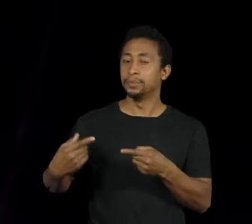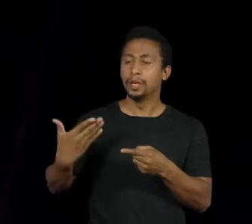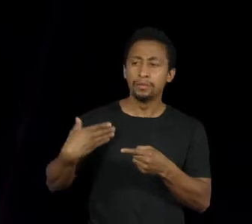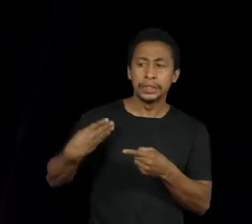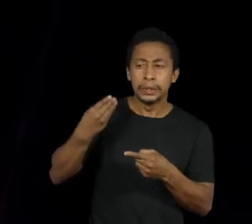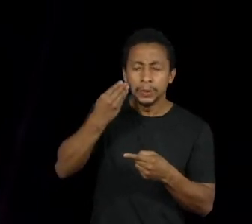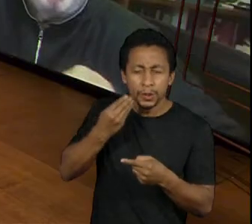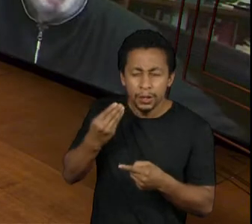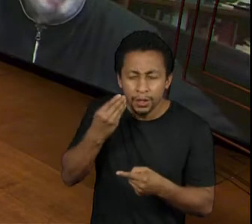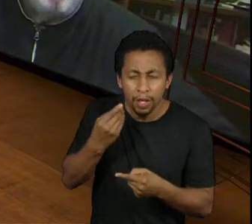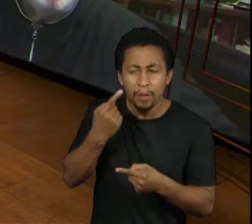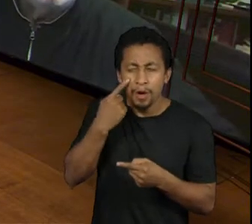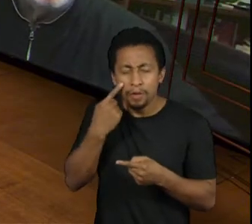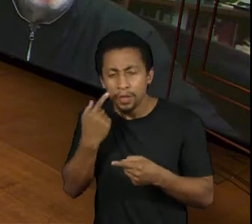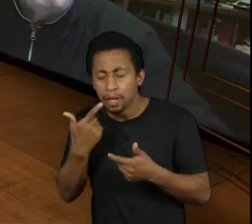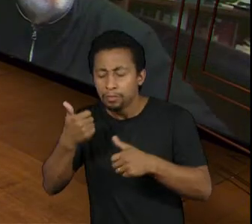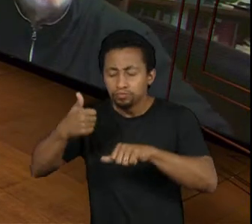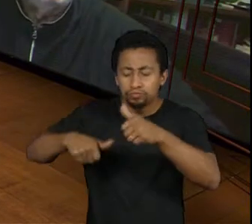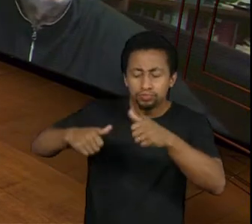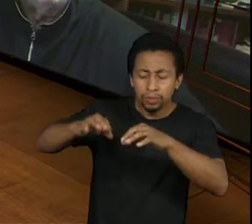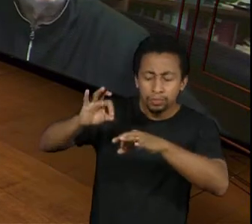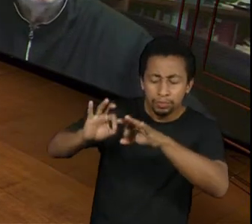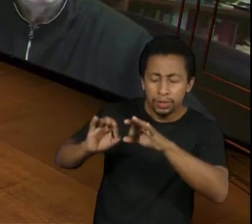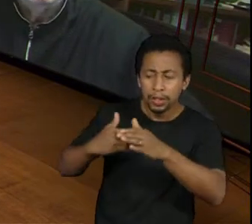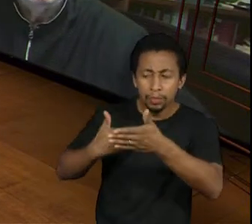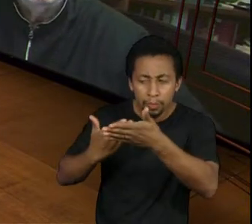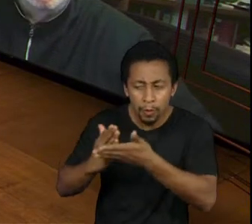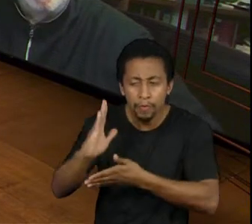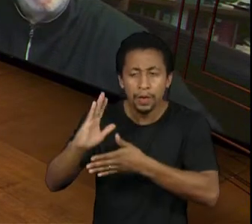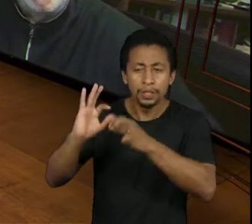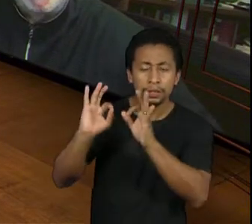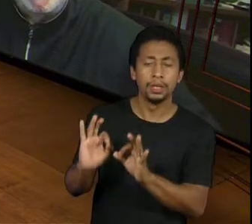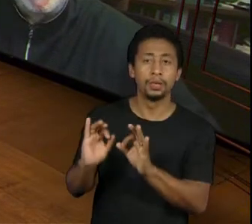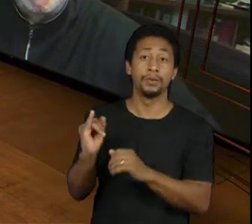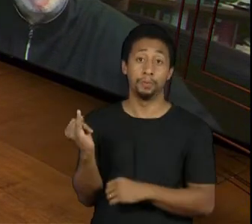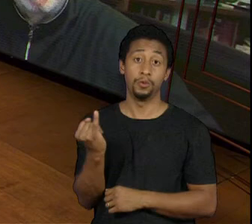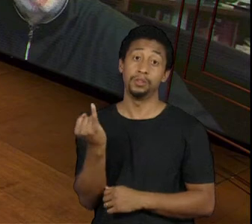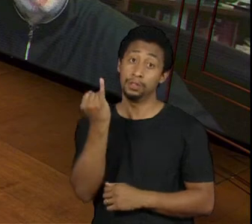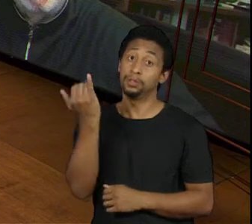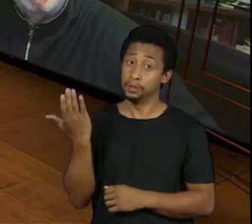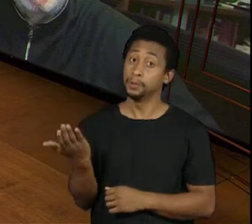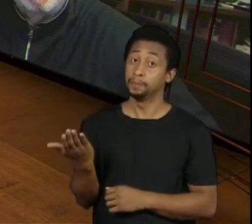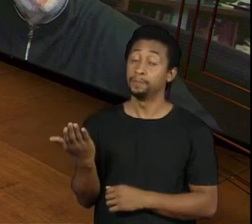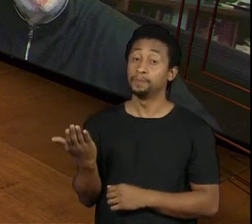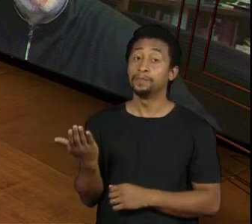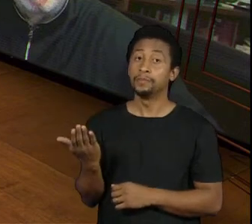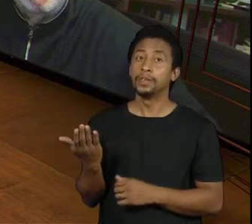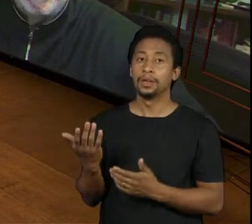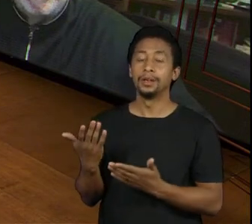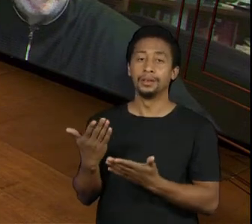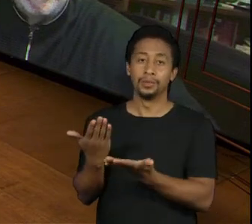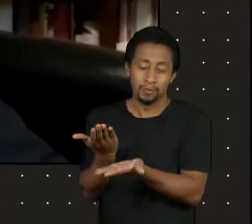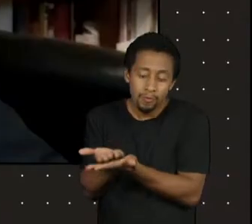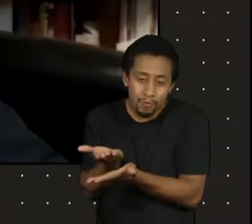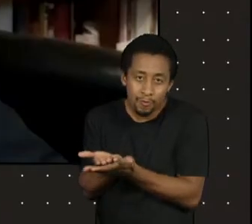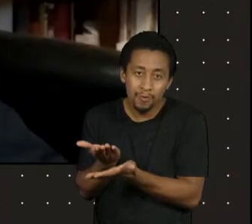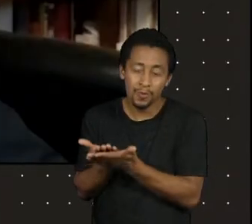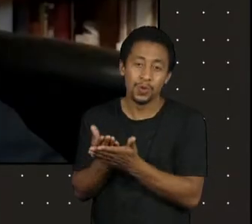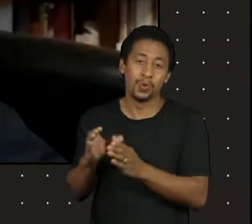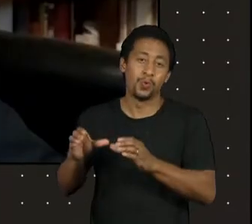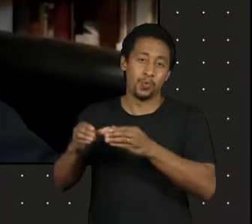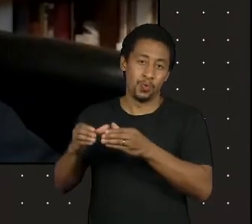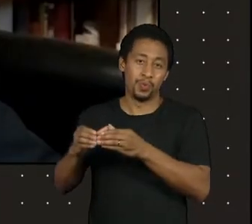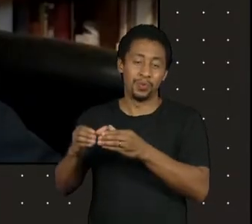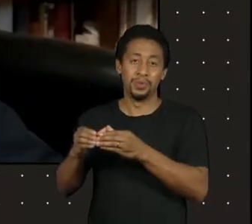essa necessidade de comprovar realmente é importante. Então, você tinha, na formação do jesuíta, em